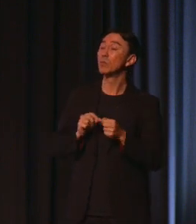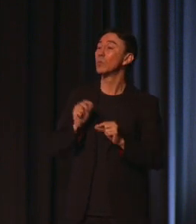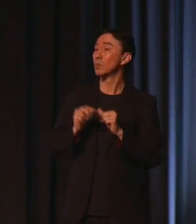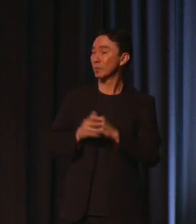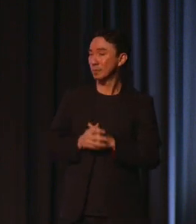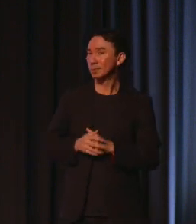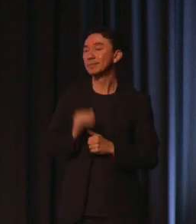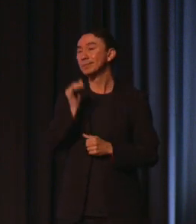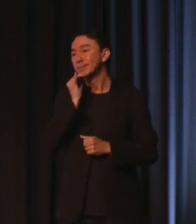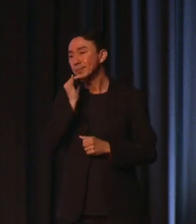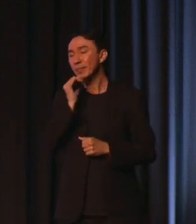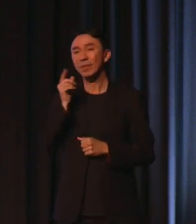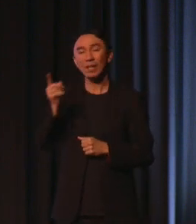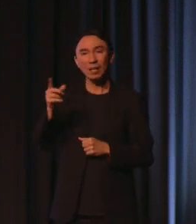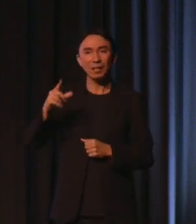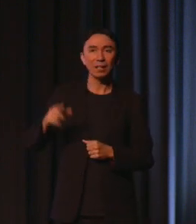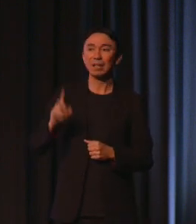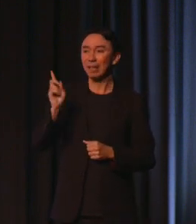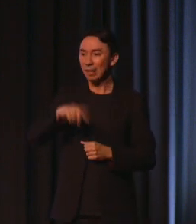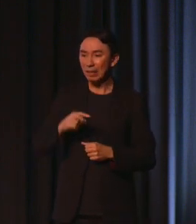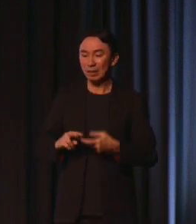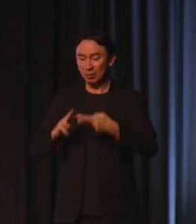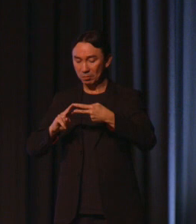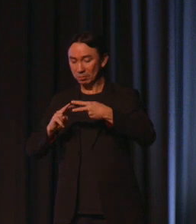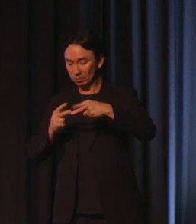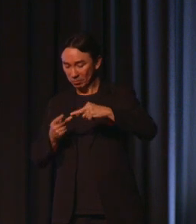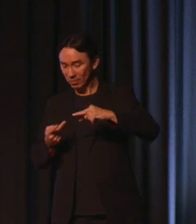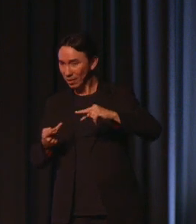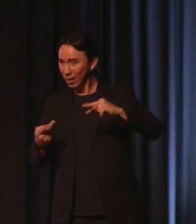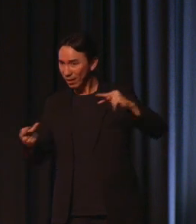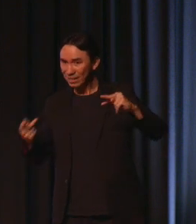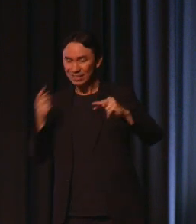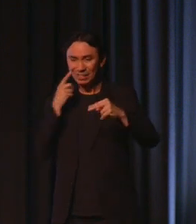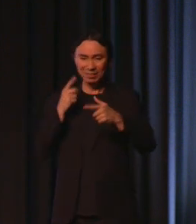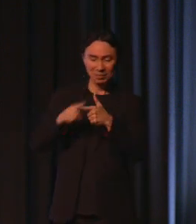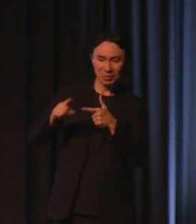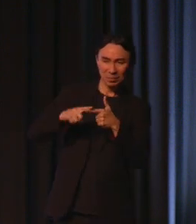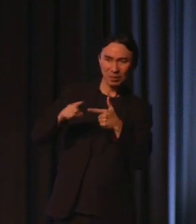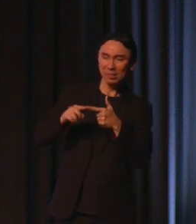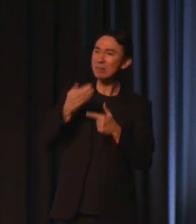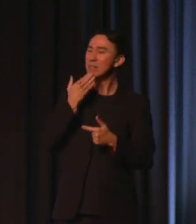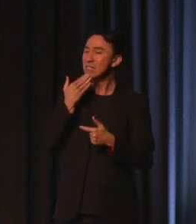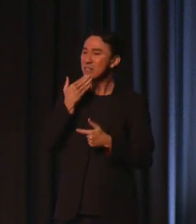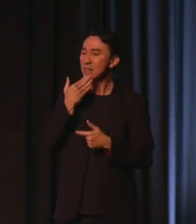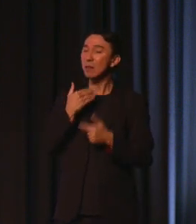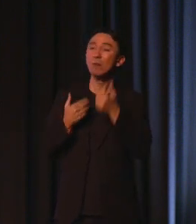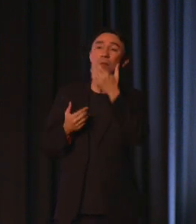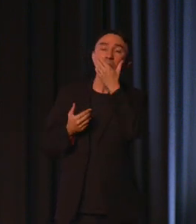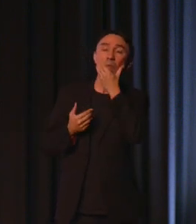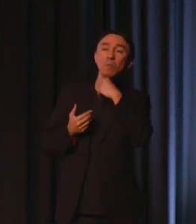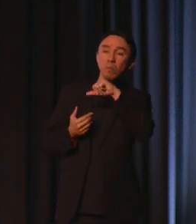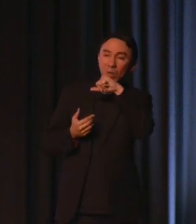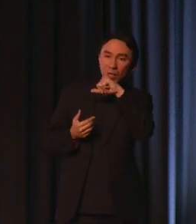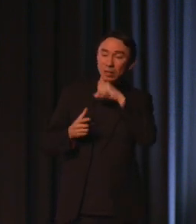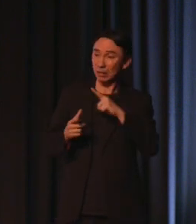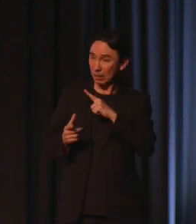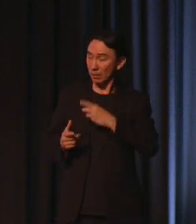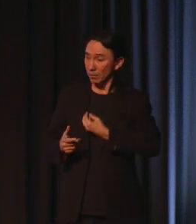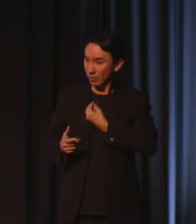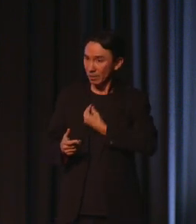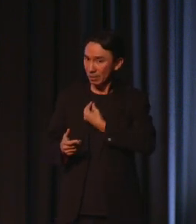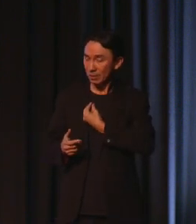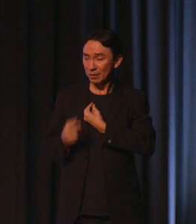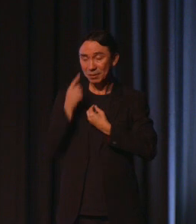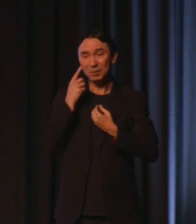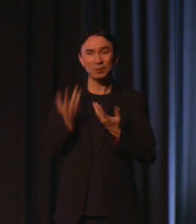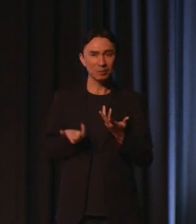mutação genética e o pai está ali, a primeira coisa que eu vou fazer é colocar a questão que existe essa mutação genética para que